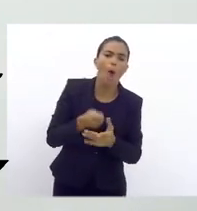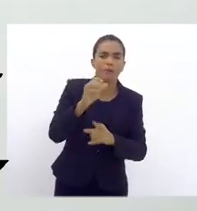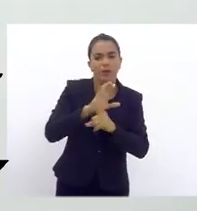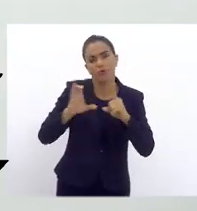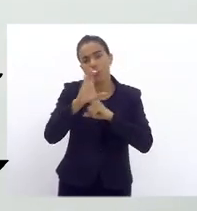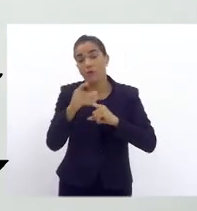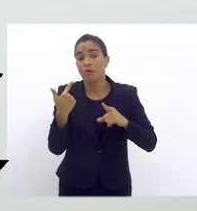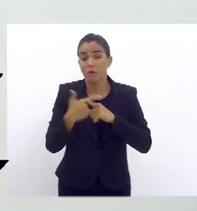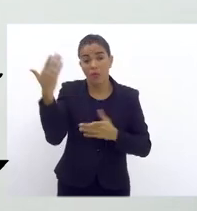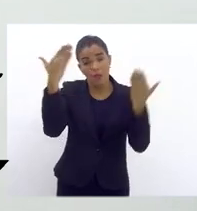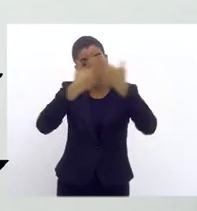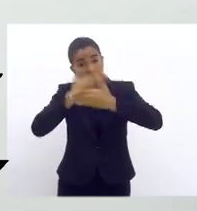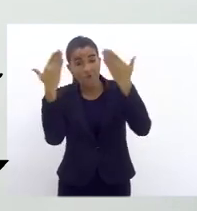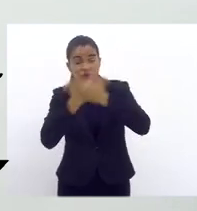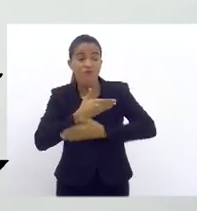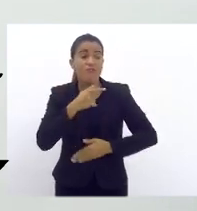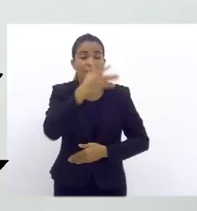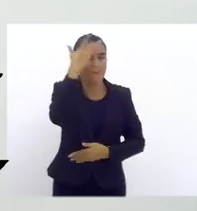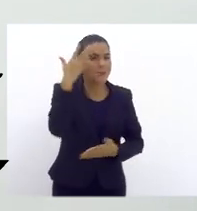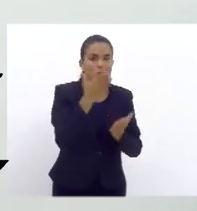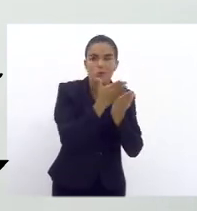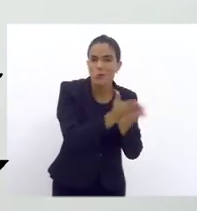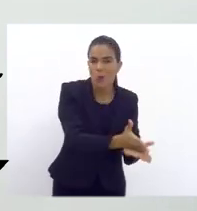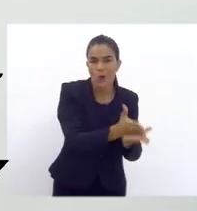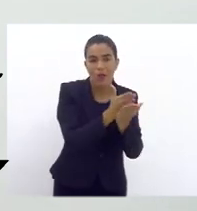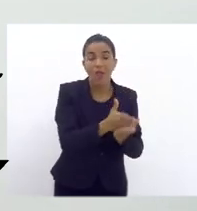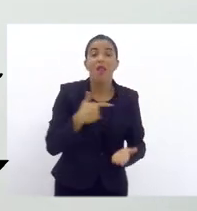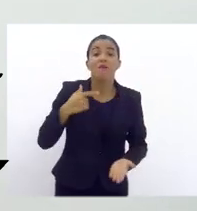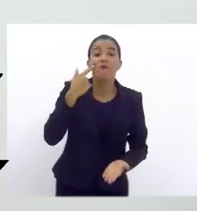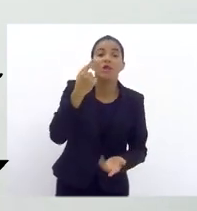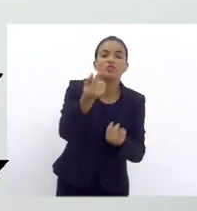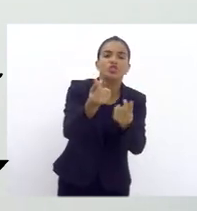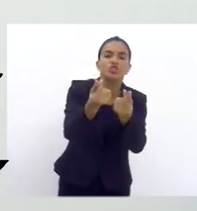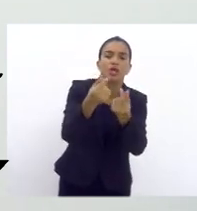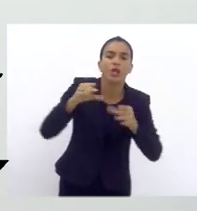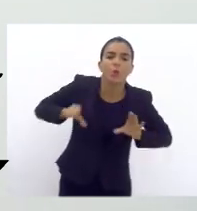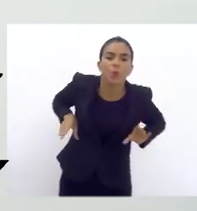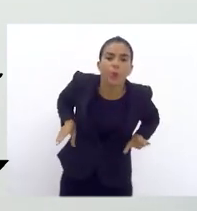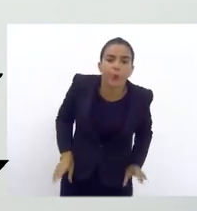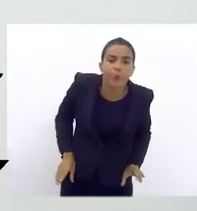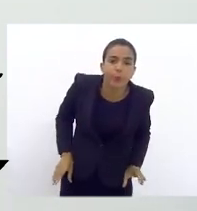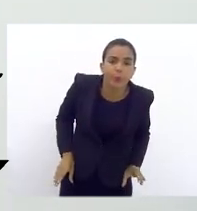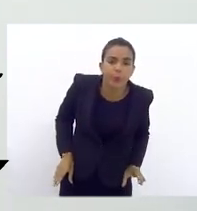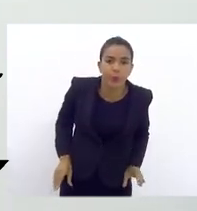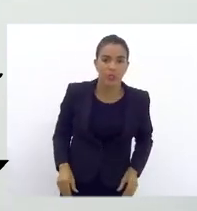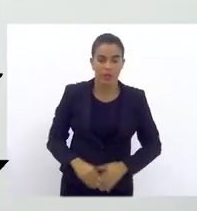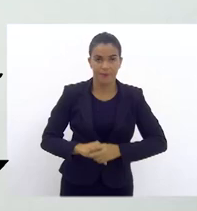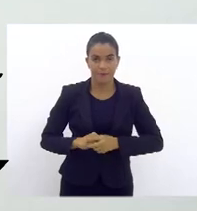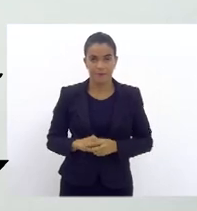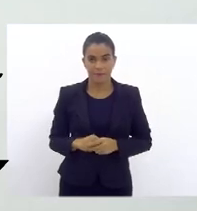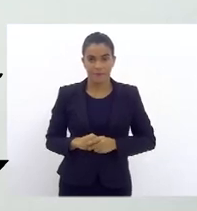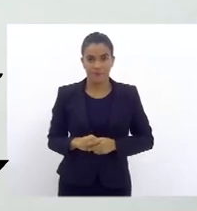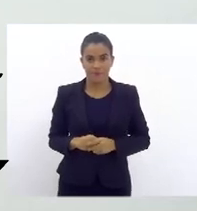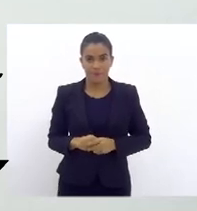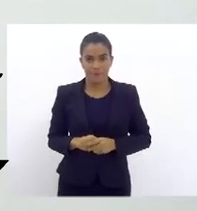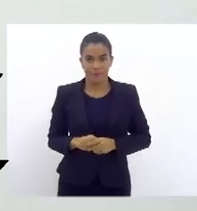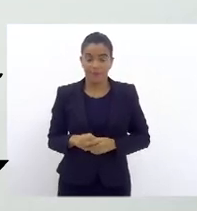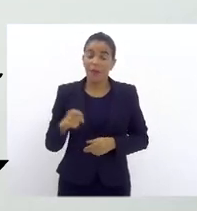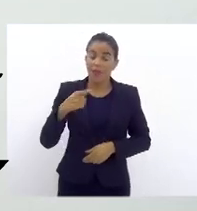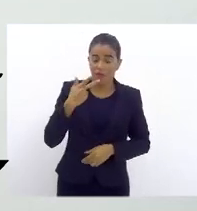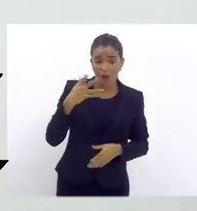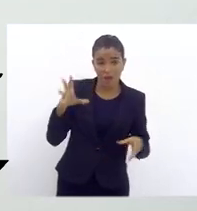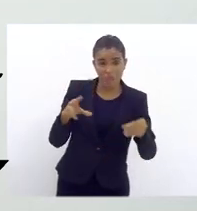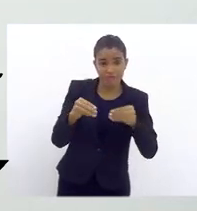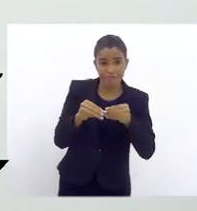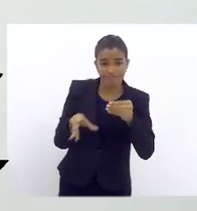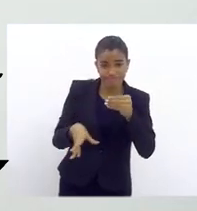eles não veem fiéis eles vêm dizimistas conc concluindo eu quero dizer para